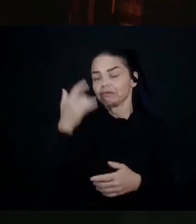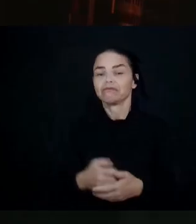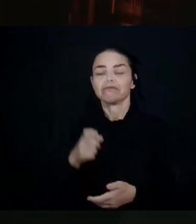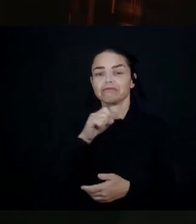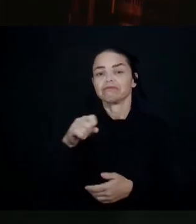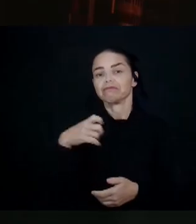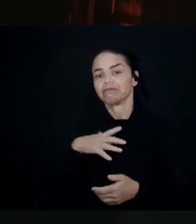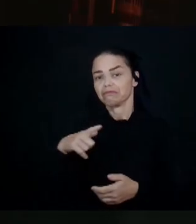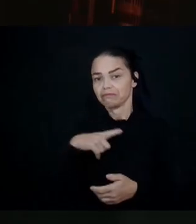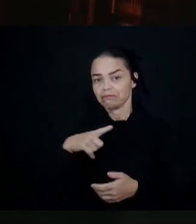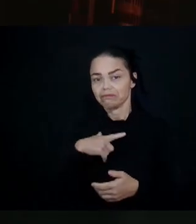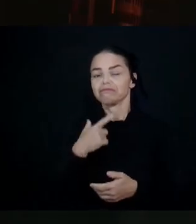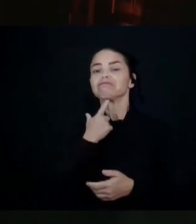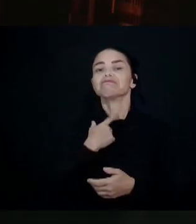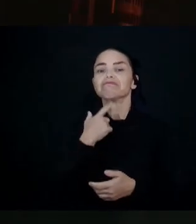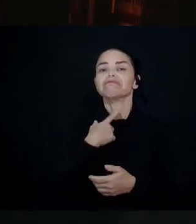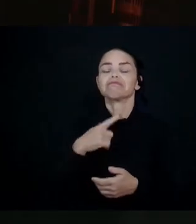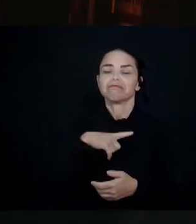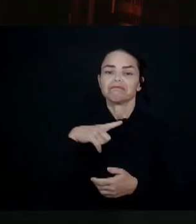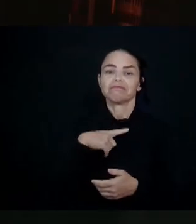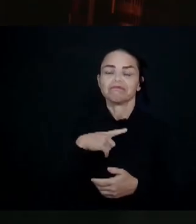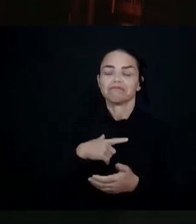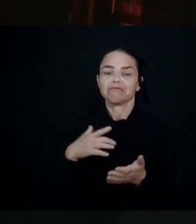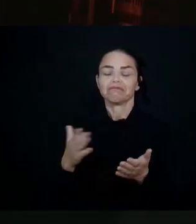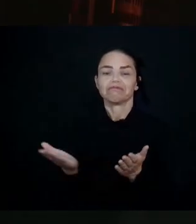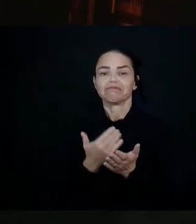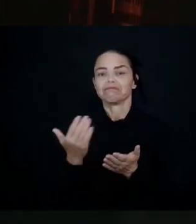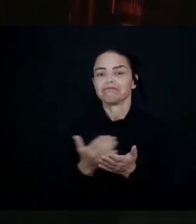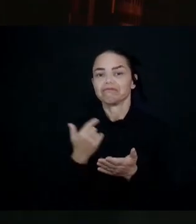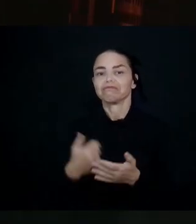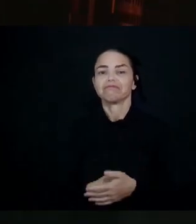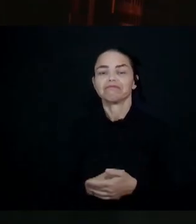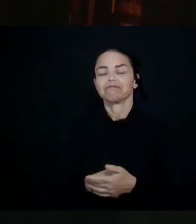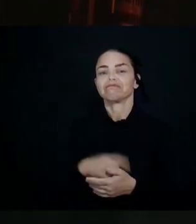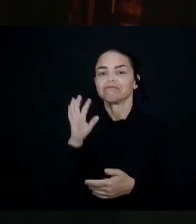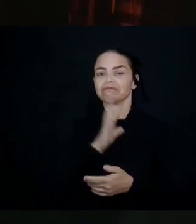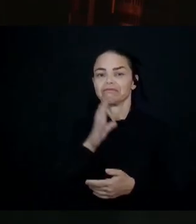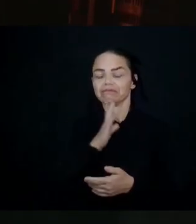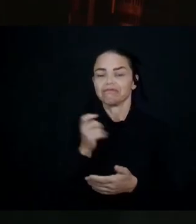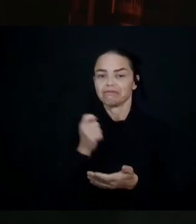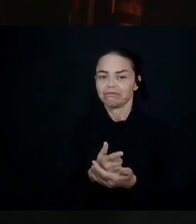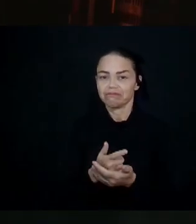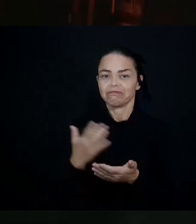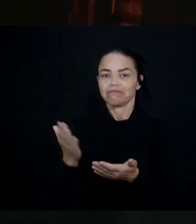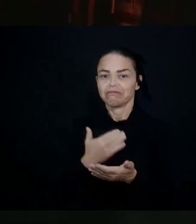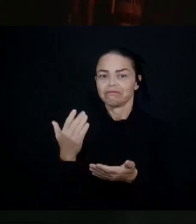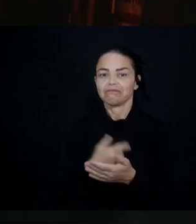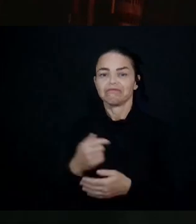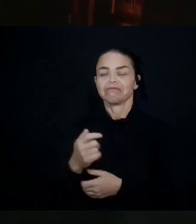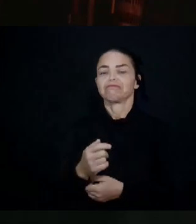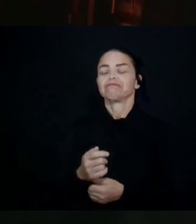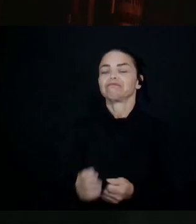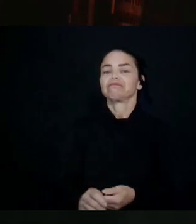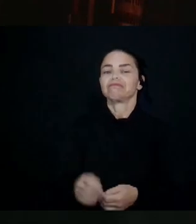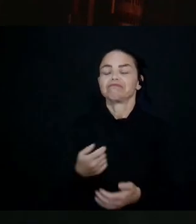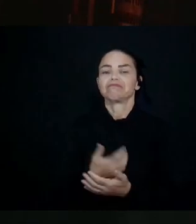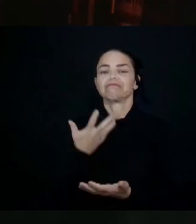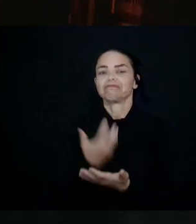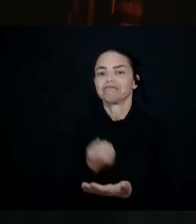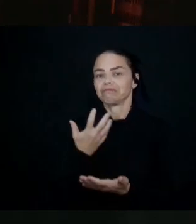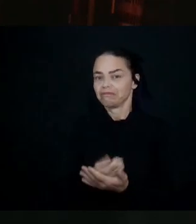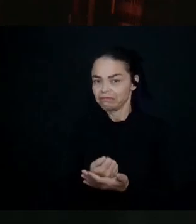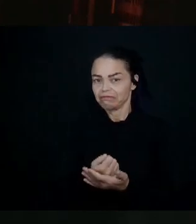aí a vontade de ter um álbum, olha que oportunidade legal. Você compra o seu álbum, depois você vai lá, baixa o aplicativo,